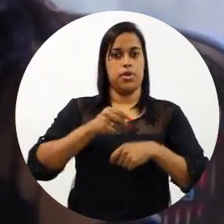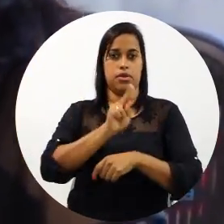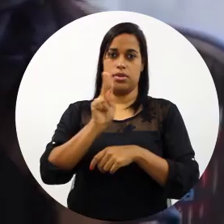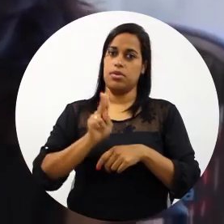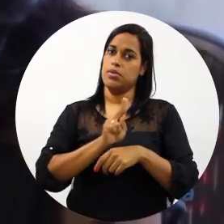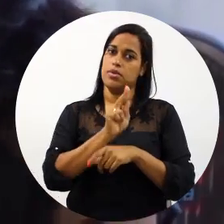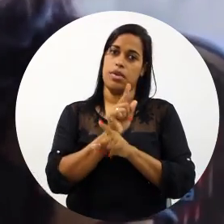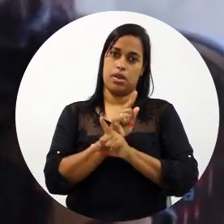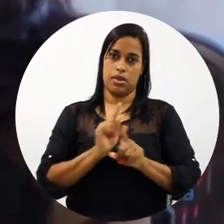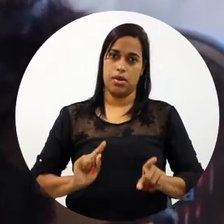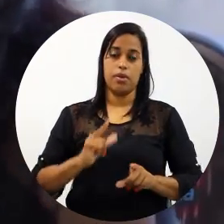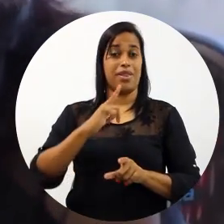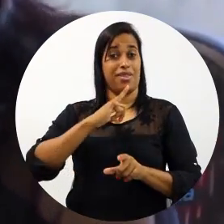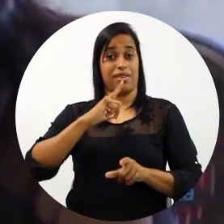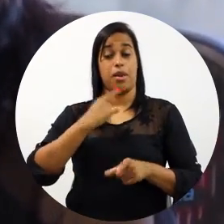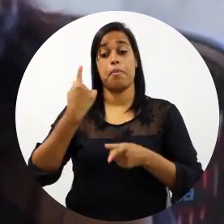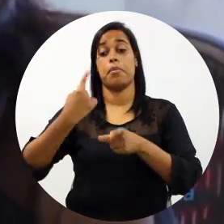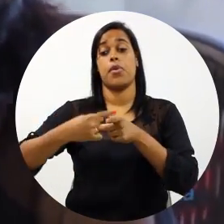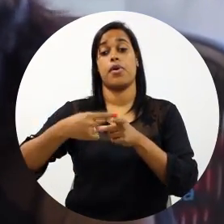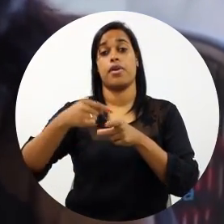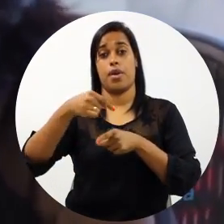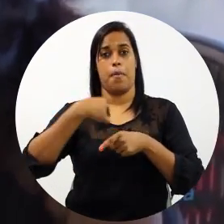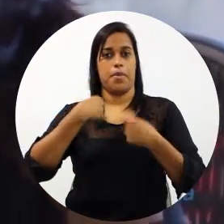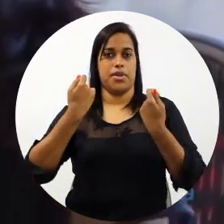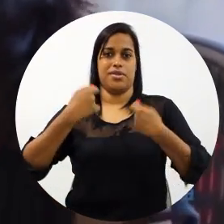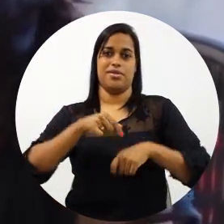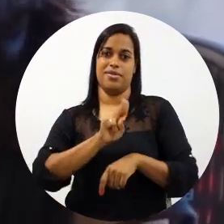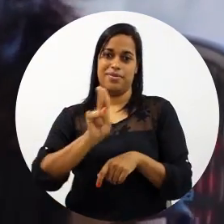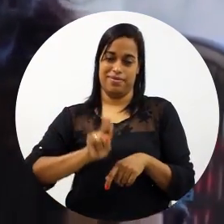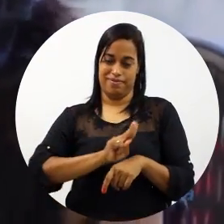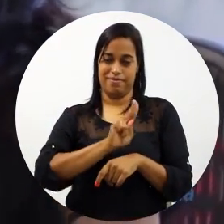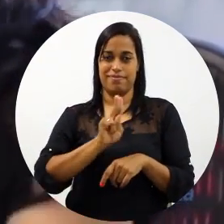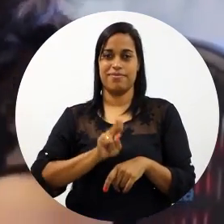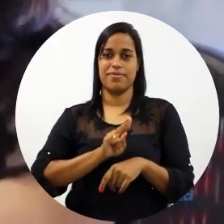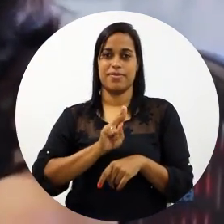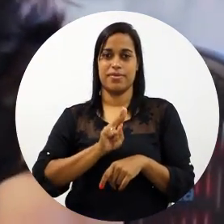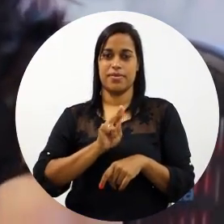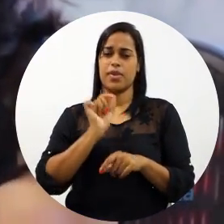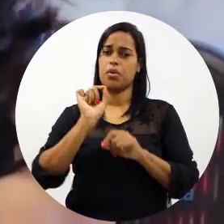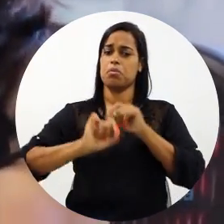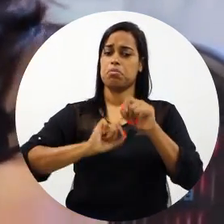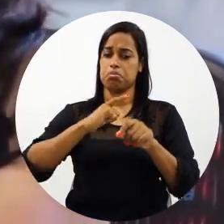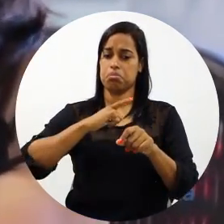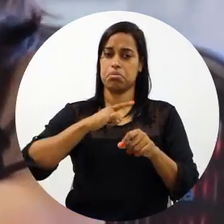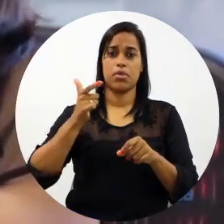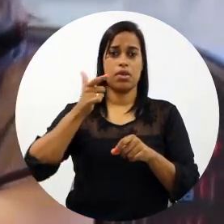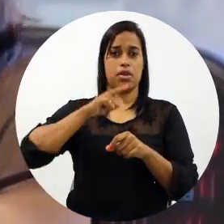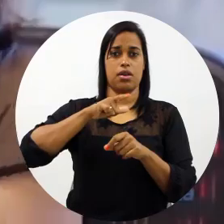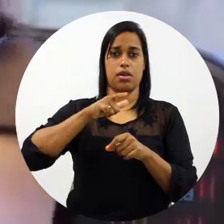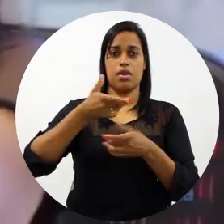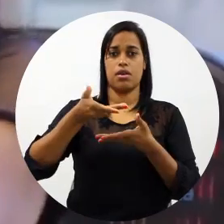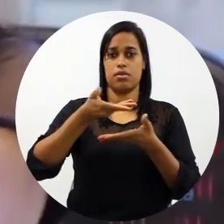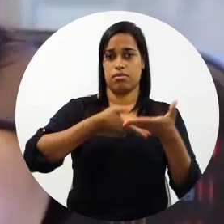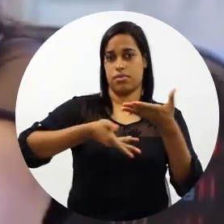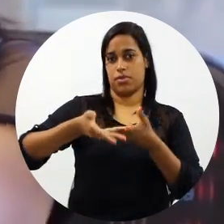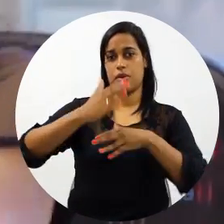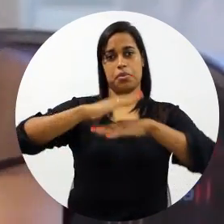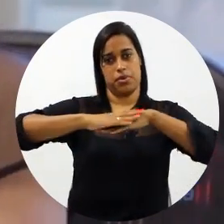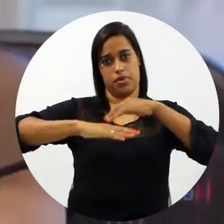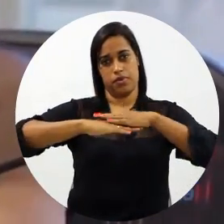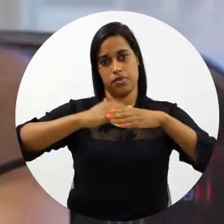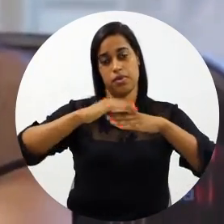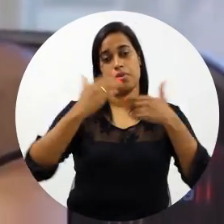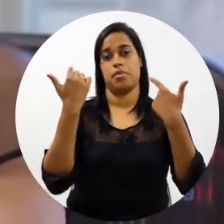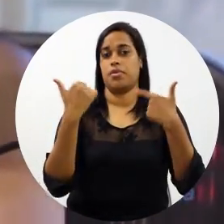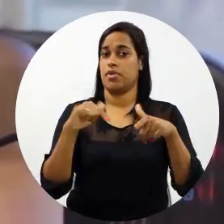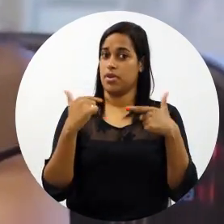usar esse EPI, é porque você precisa usar o EPI. Então assim, o que é que ele tem de ganho para o colaborador, para o funcionário, para